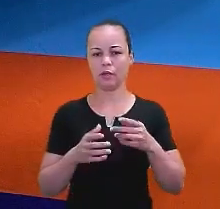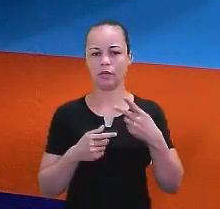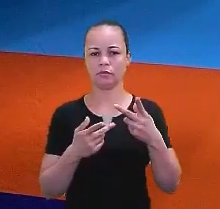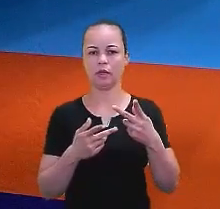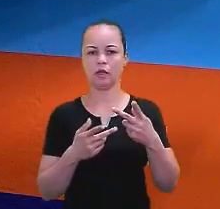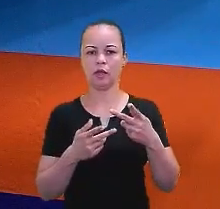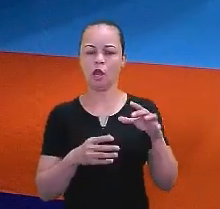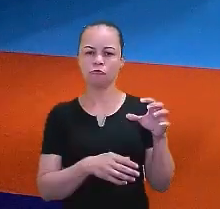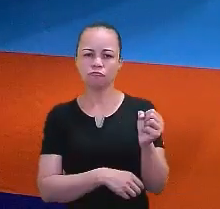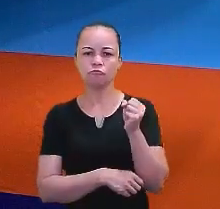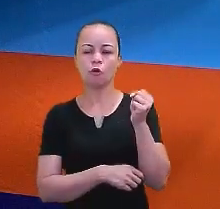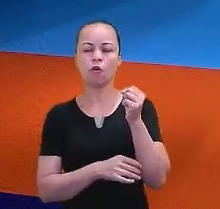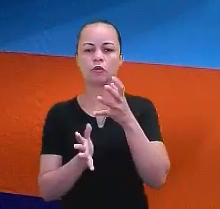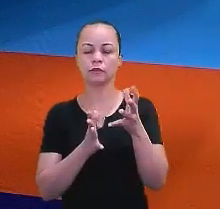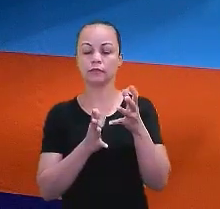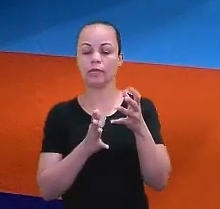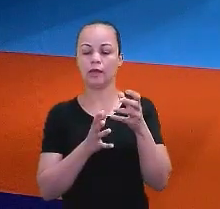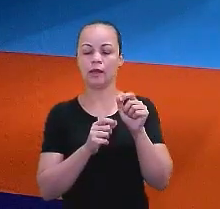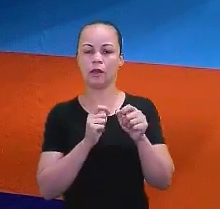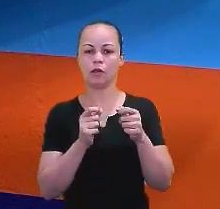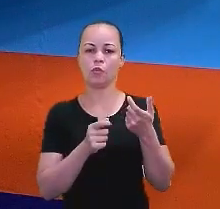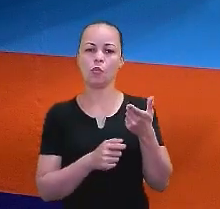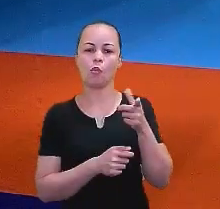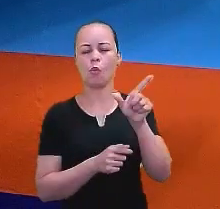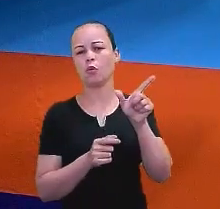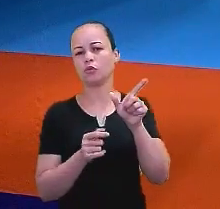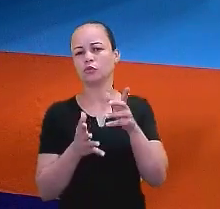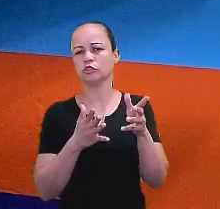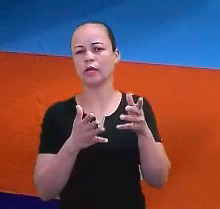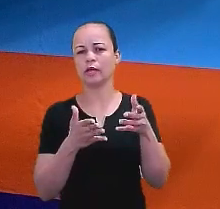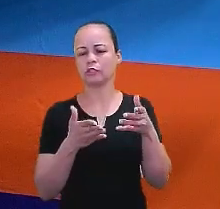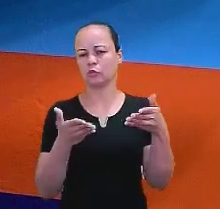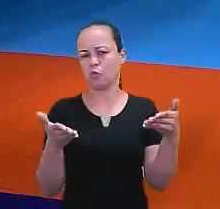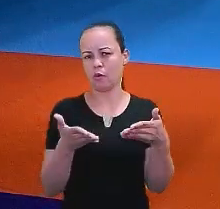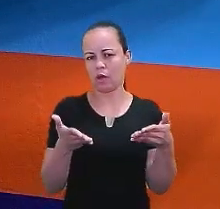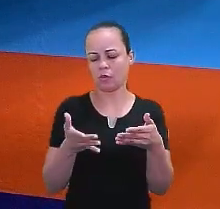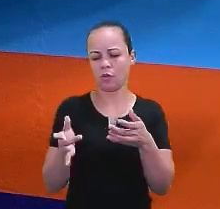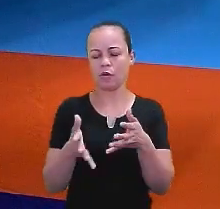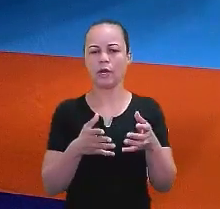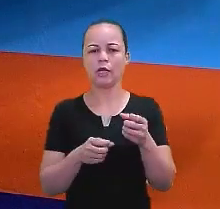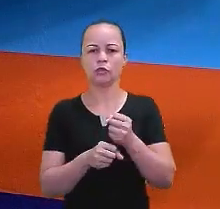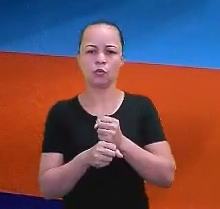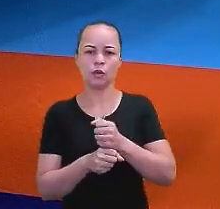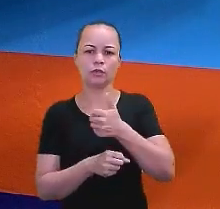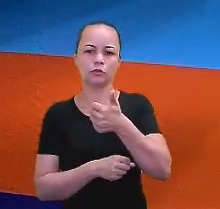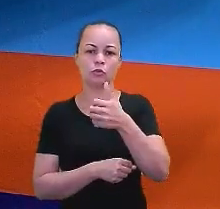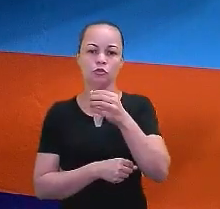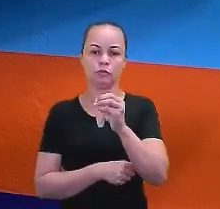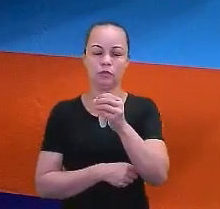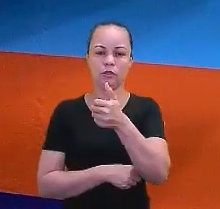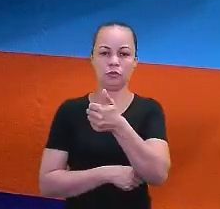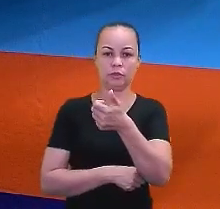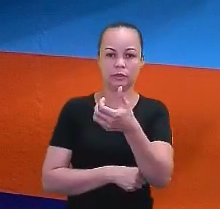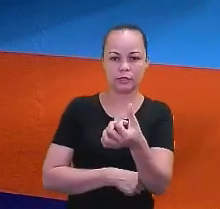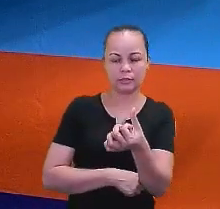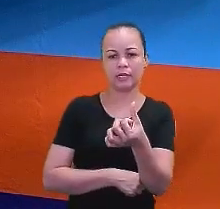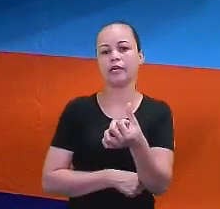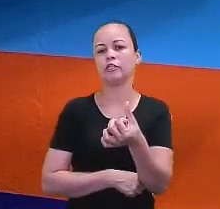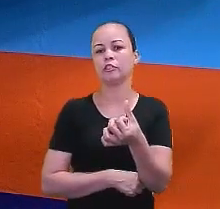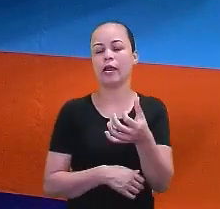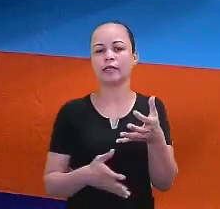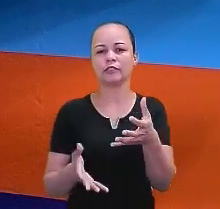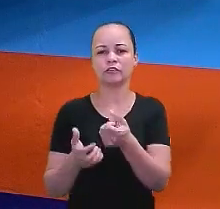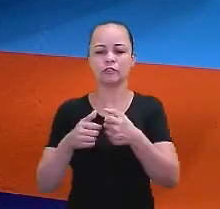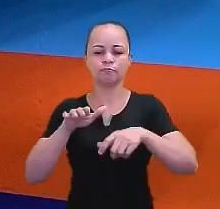bélica, outros casos, como recentemente, em 2016, através do abuso